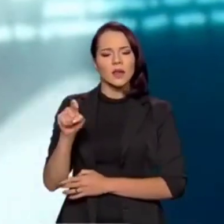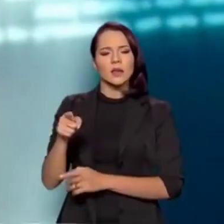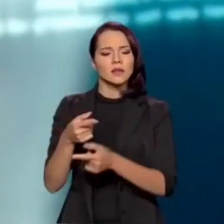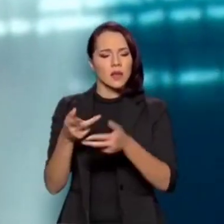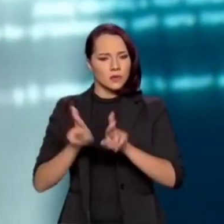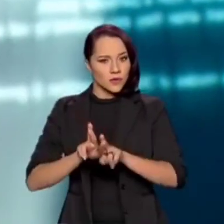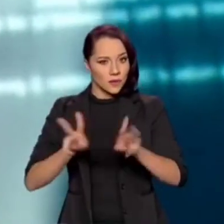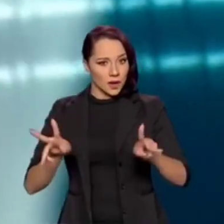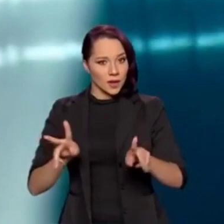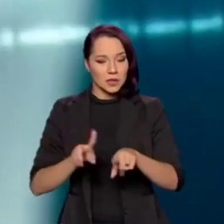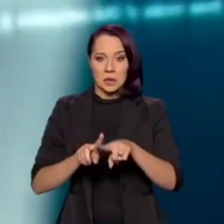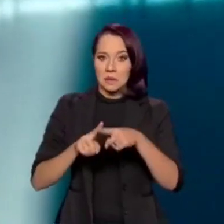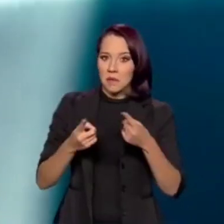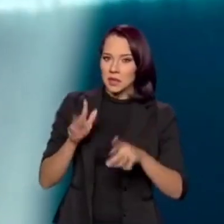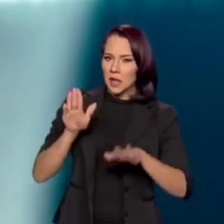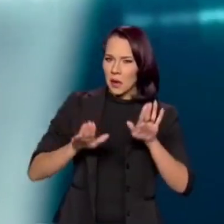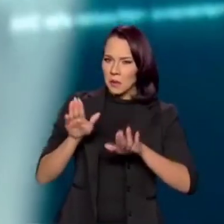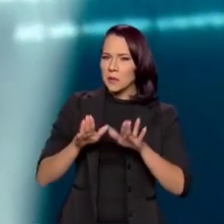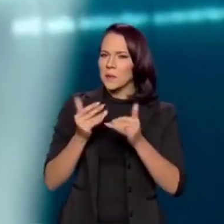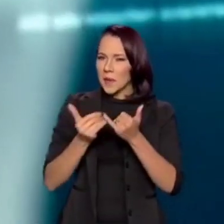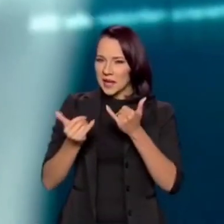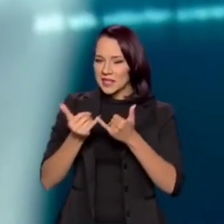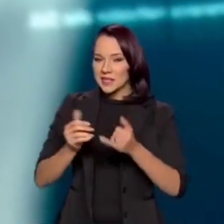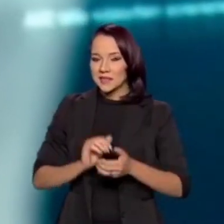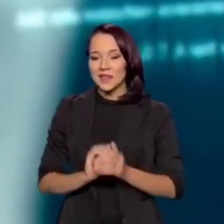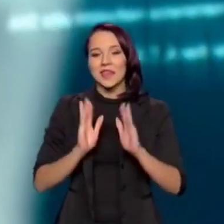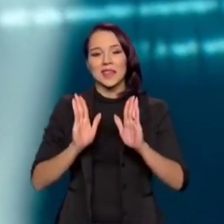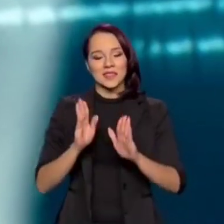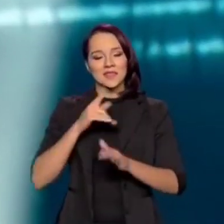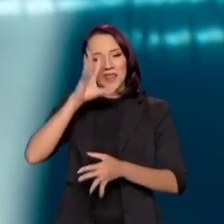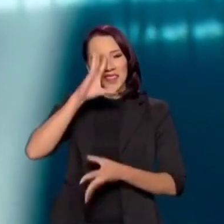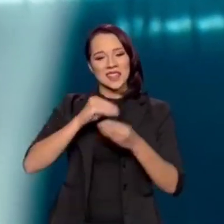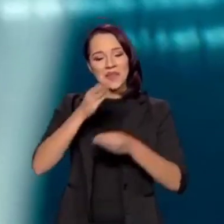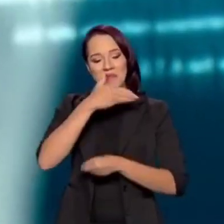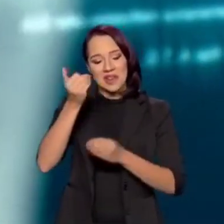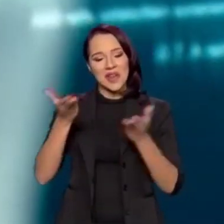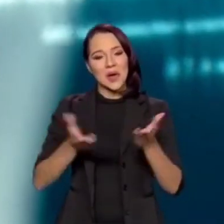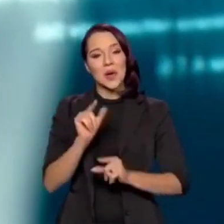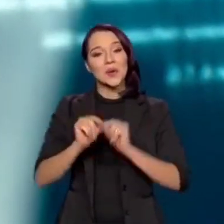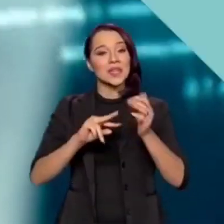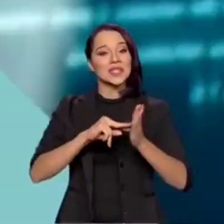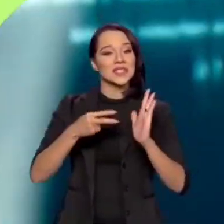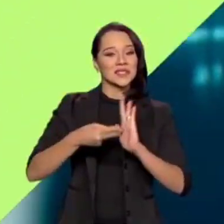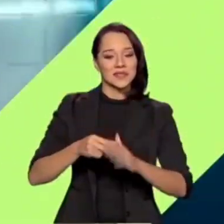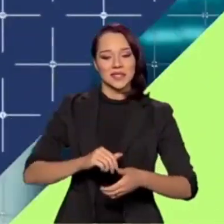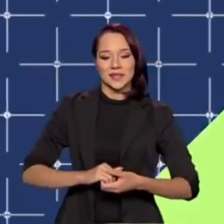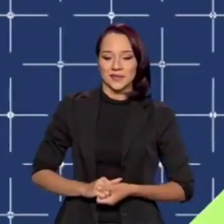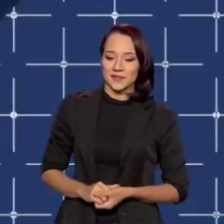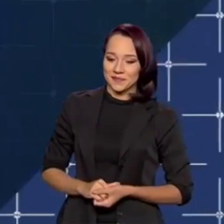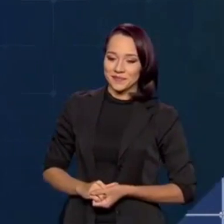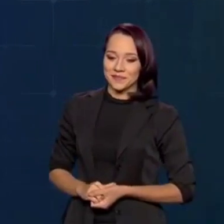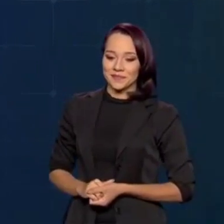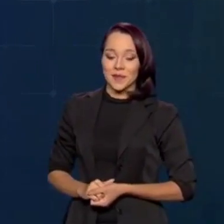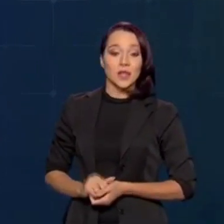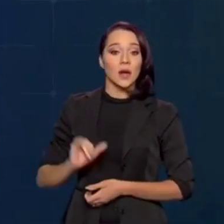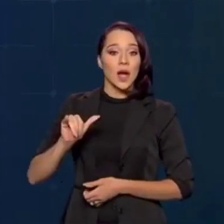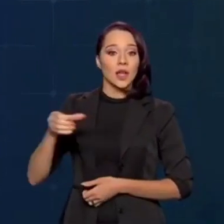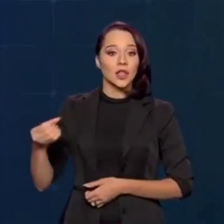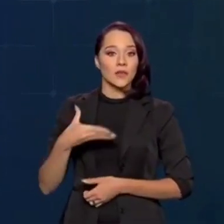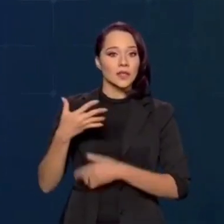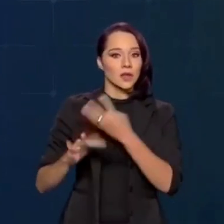coisas diferentes, mas com semelhanças. E a gente vai entender melhor agora o que isso significa. A